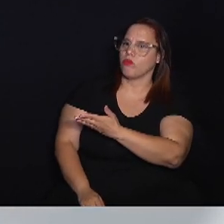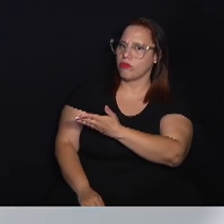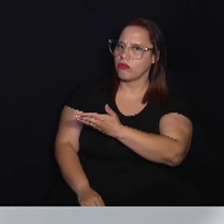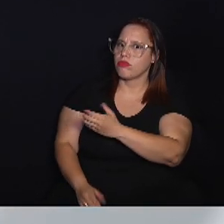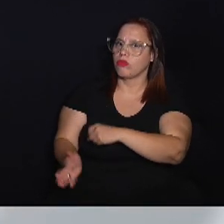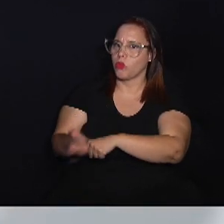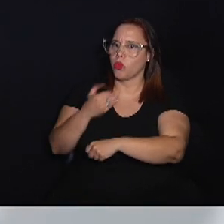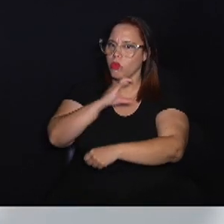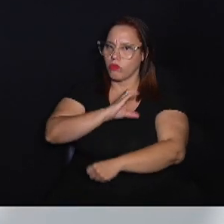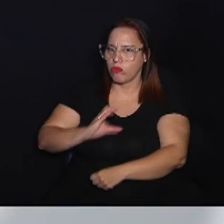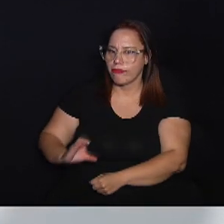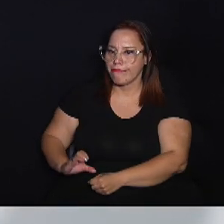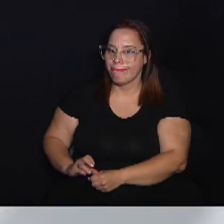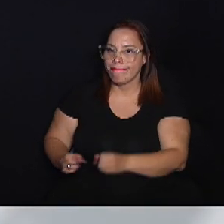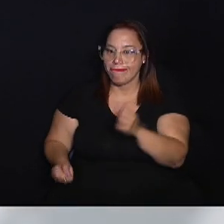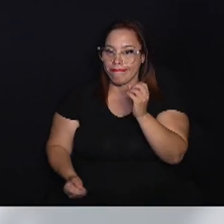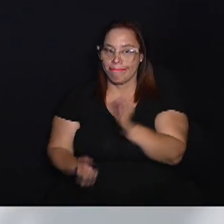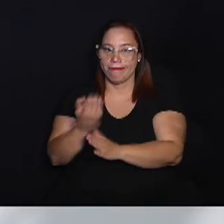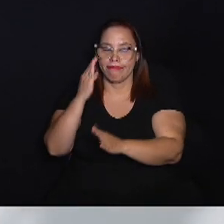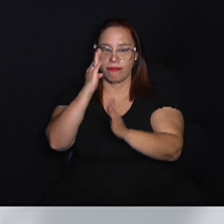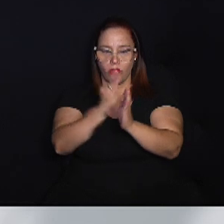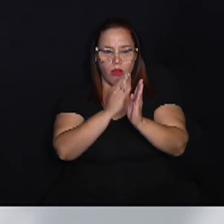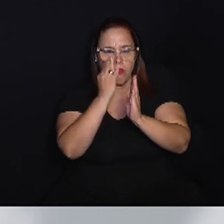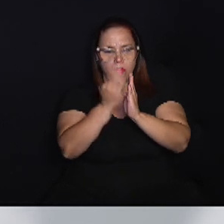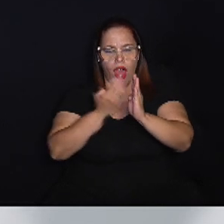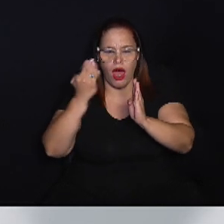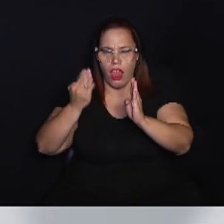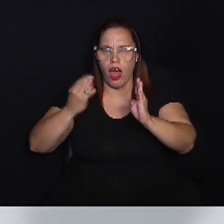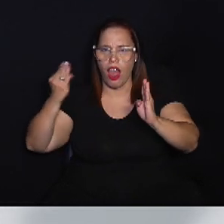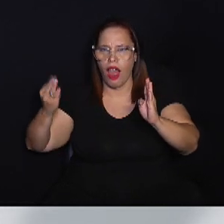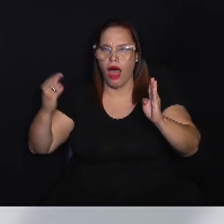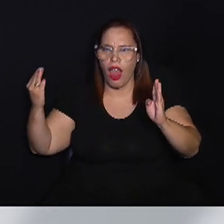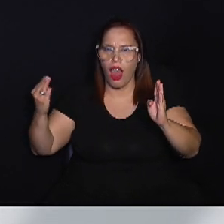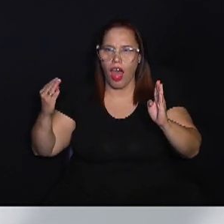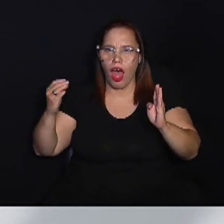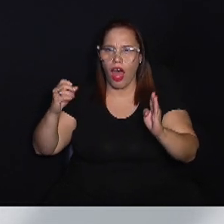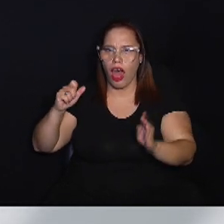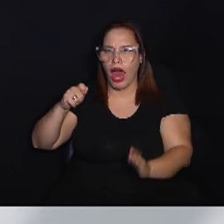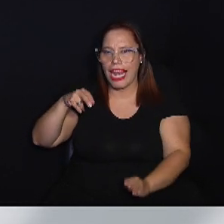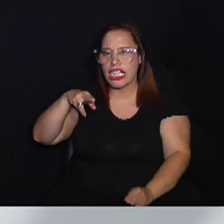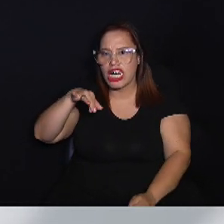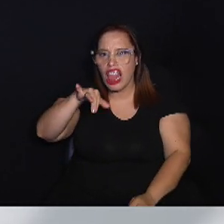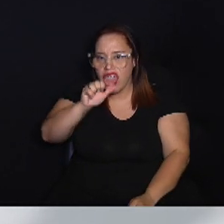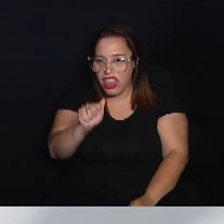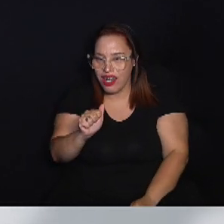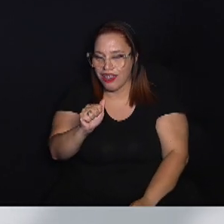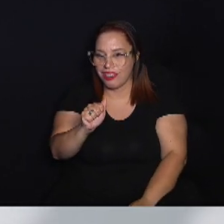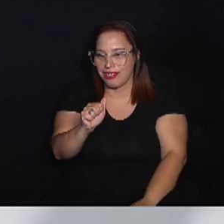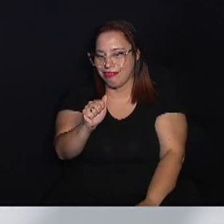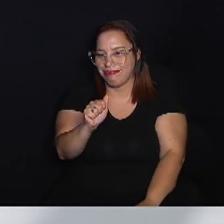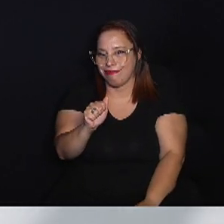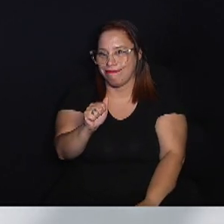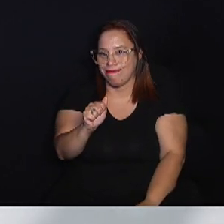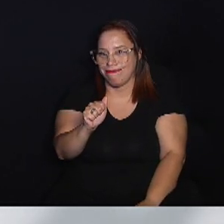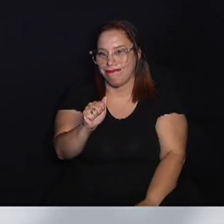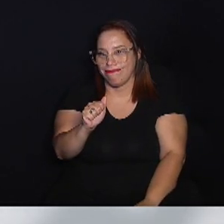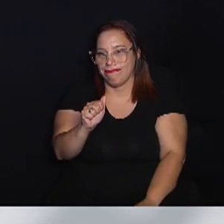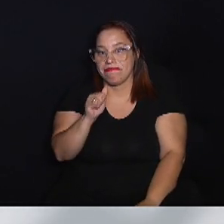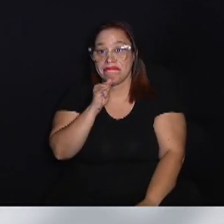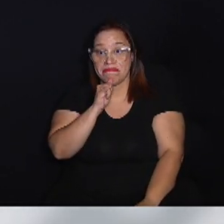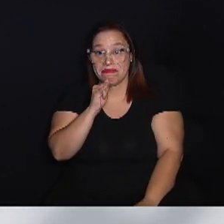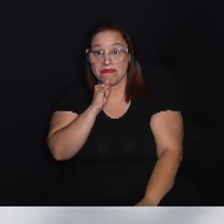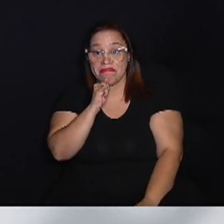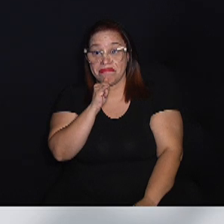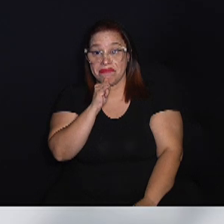a.C., surgiram as grandes bibliotecas da antiguidade. A Biblioteca de Alexandria, por